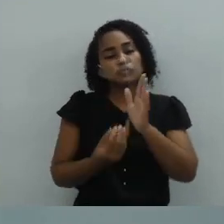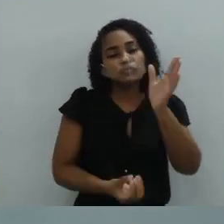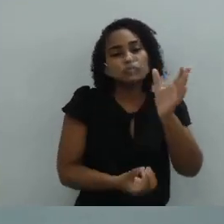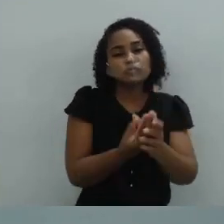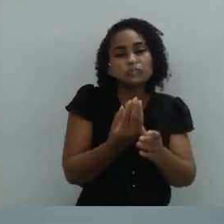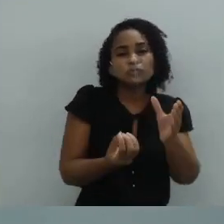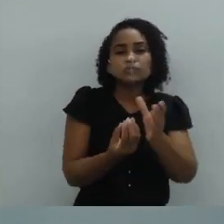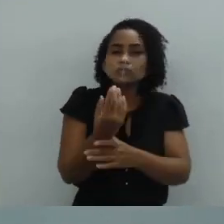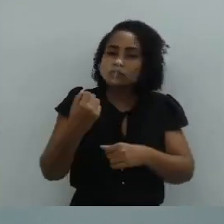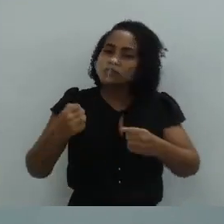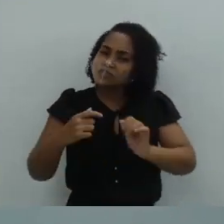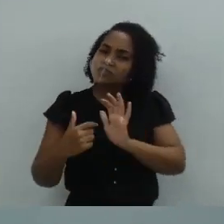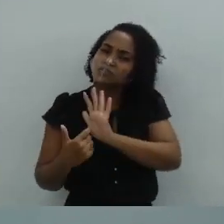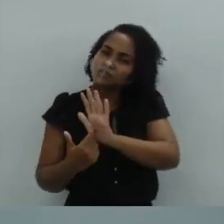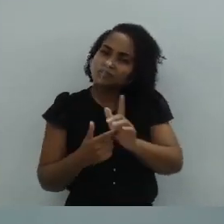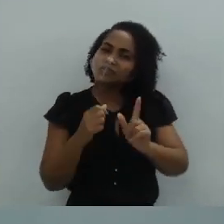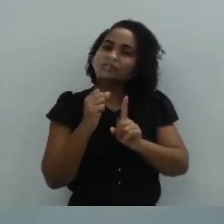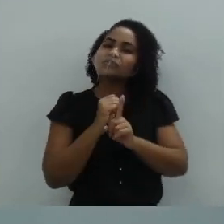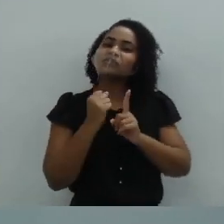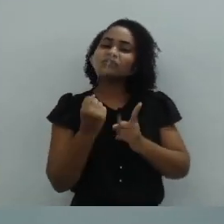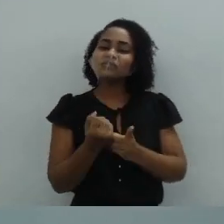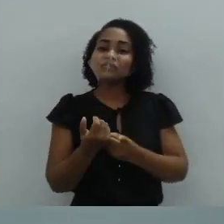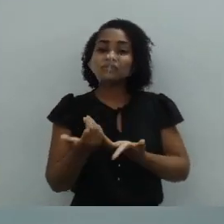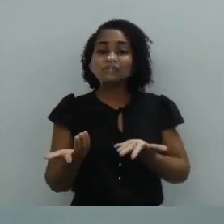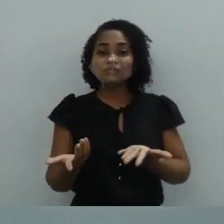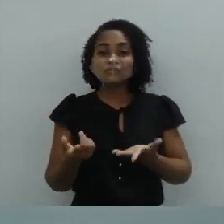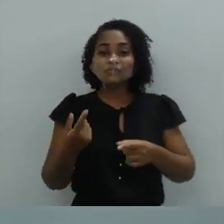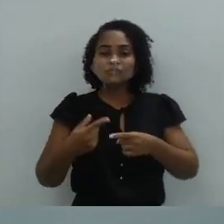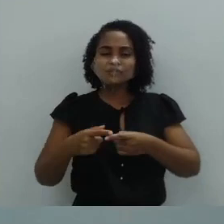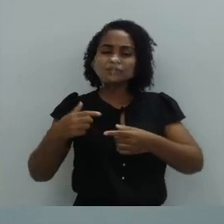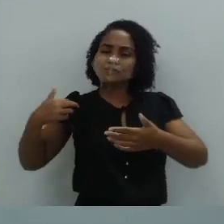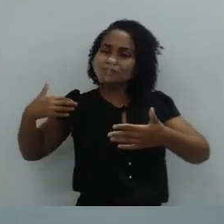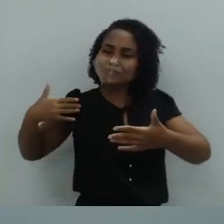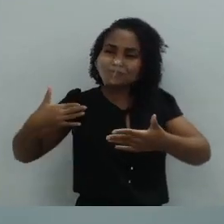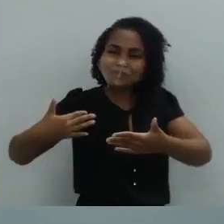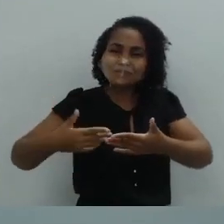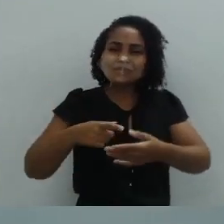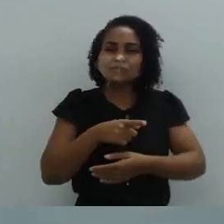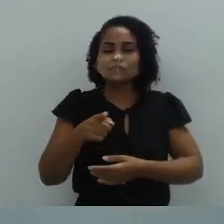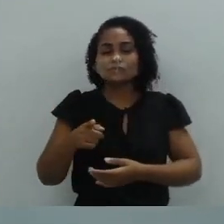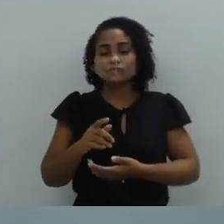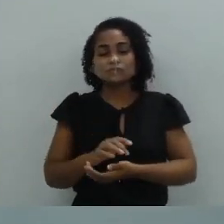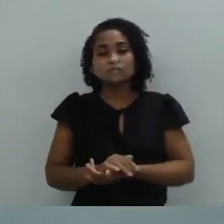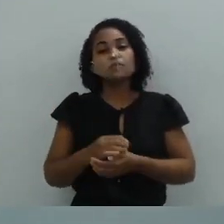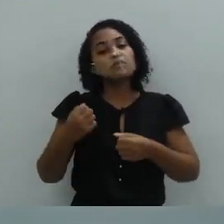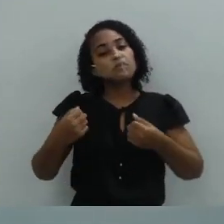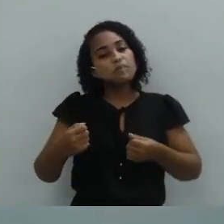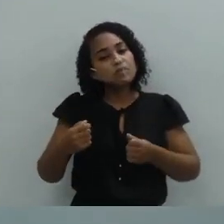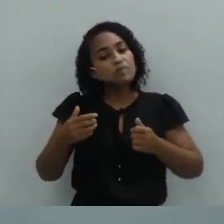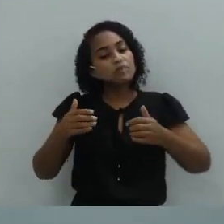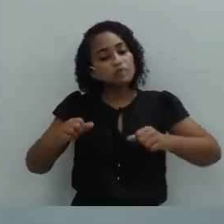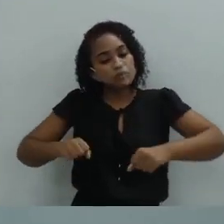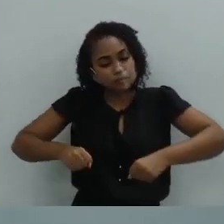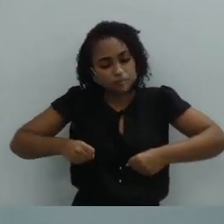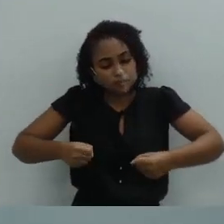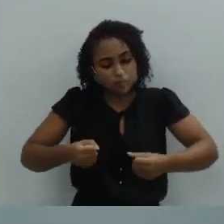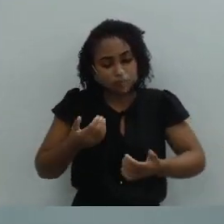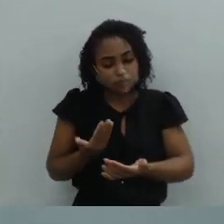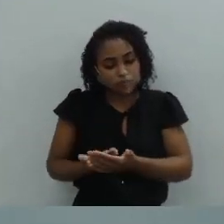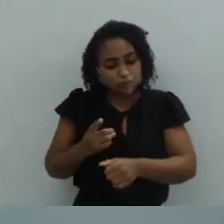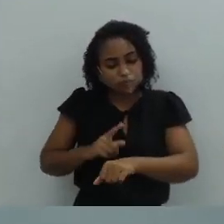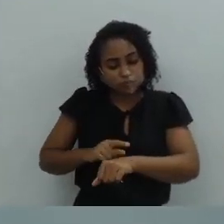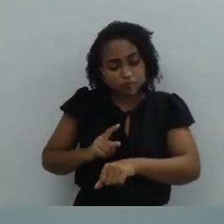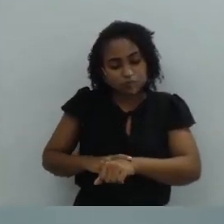vocês fizerem, apresente. Afinal de contas, ela vem de um trabalho feito por vocês. Vocês dedicaram tempo a isso